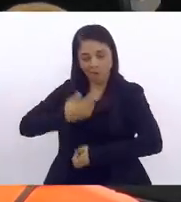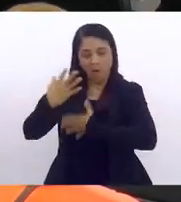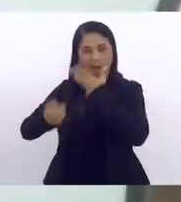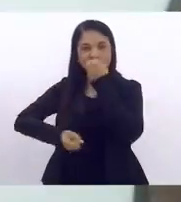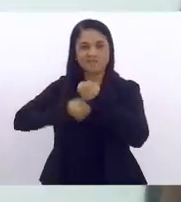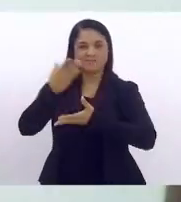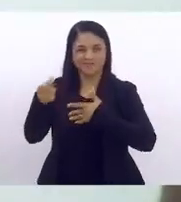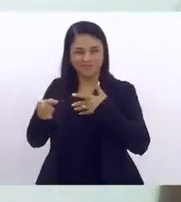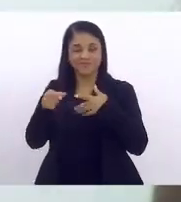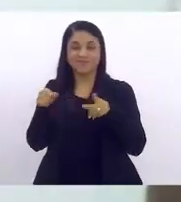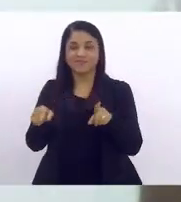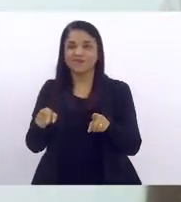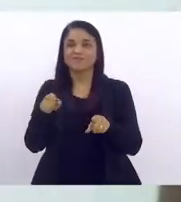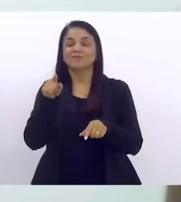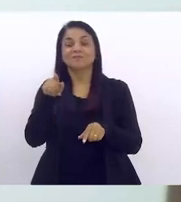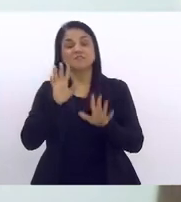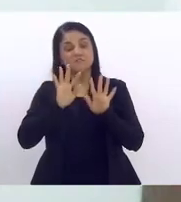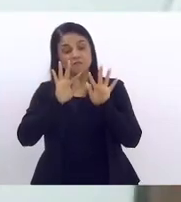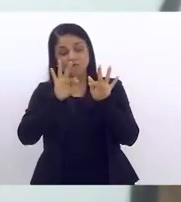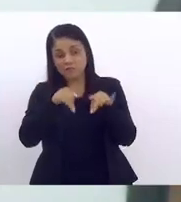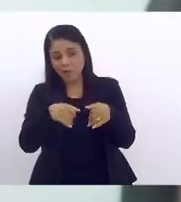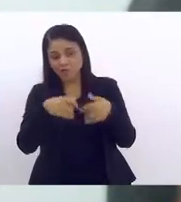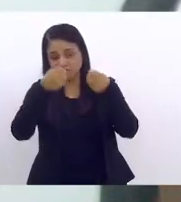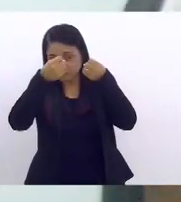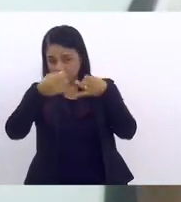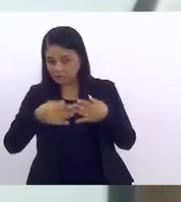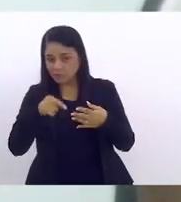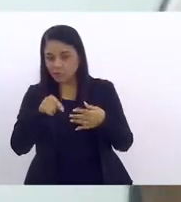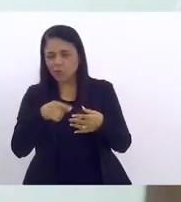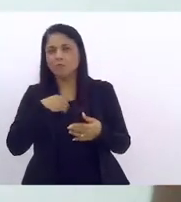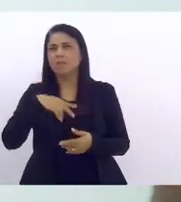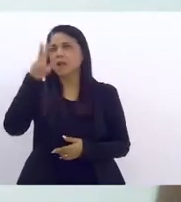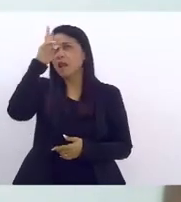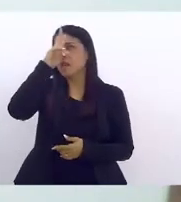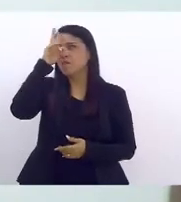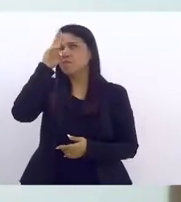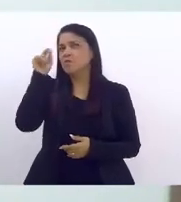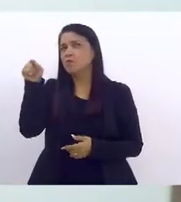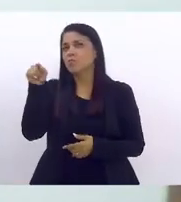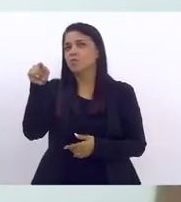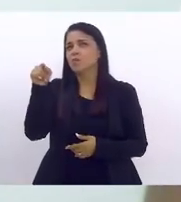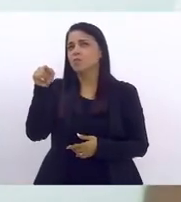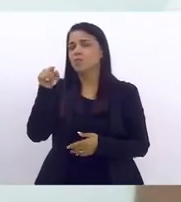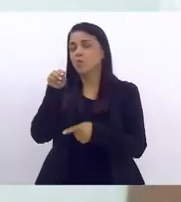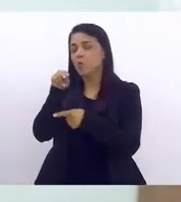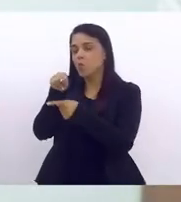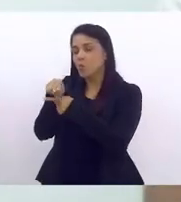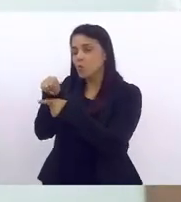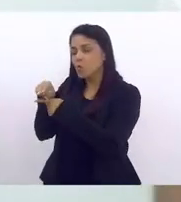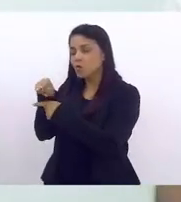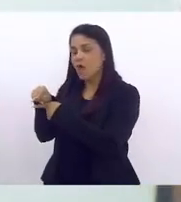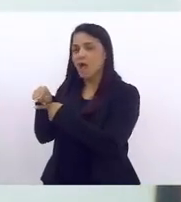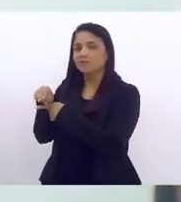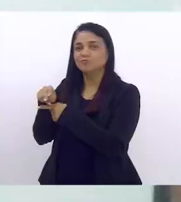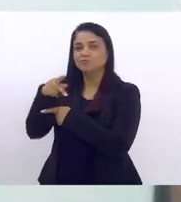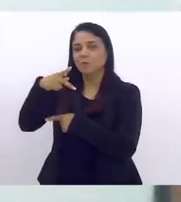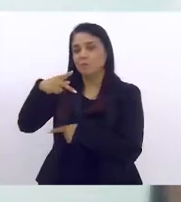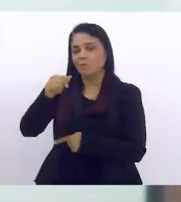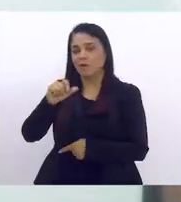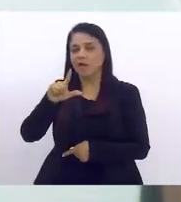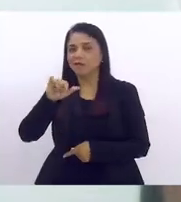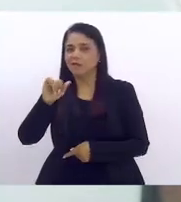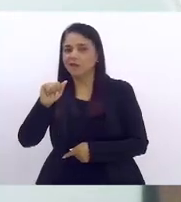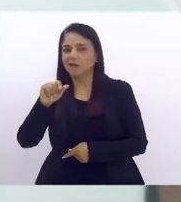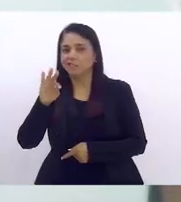exatamente o caso, mas o que você falou no final me lembrou aquela nossa outra linha do cuidados paliativos, que não se aplica, porque